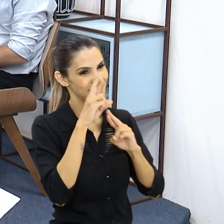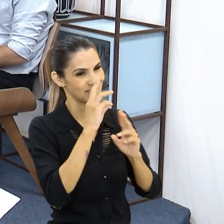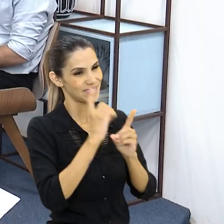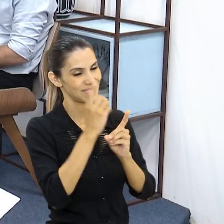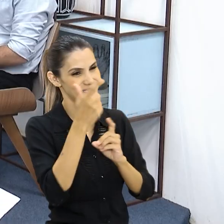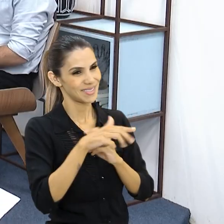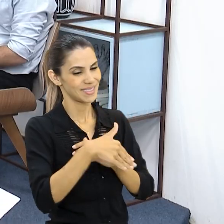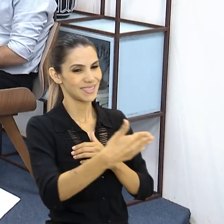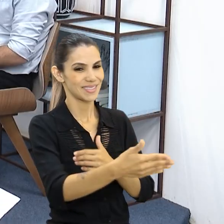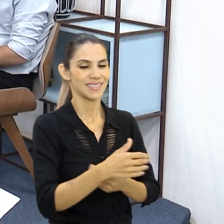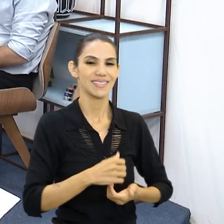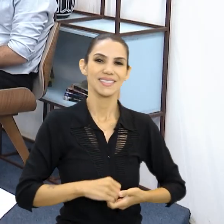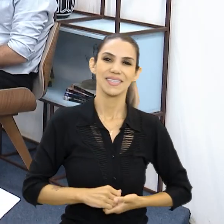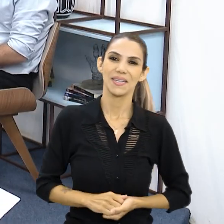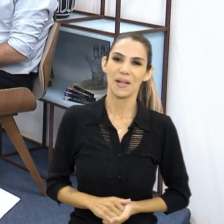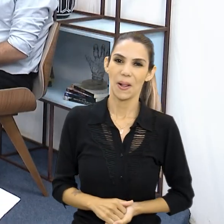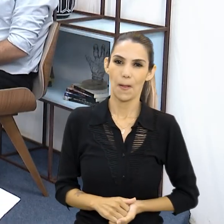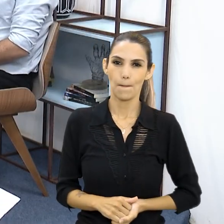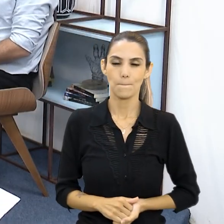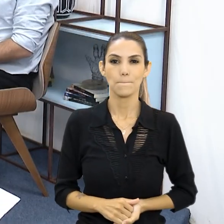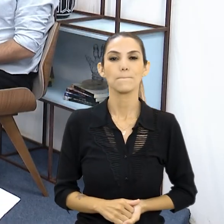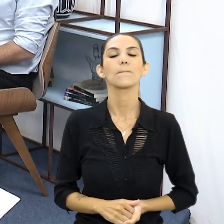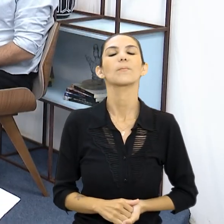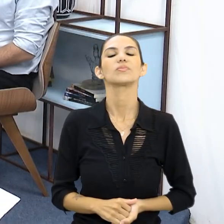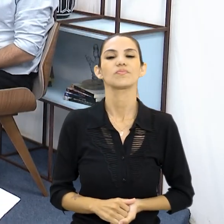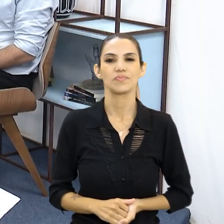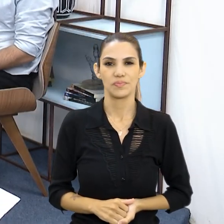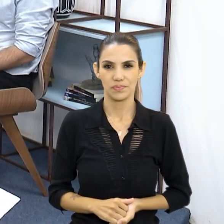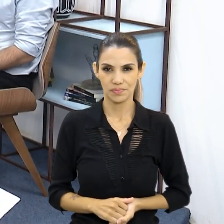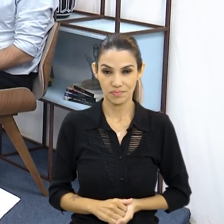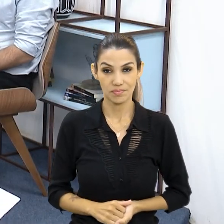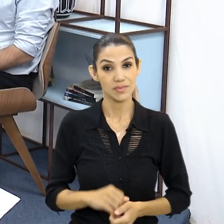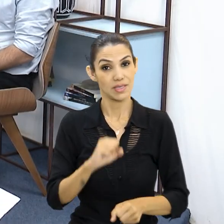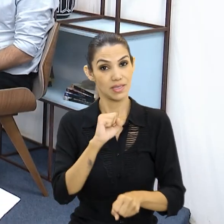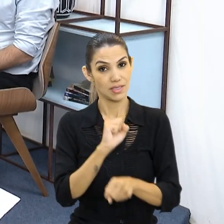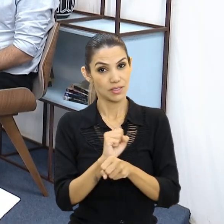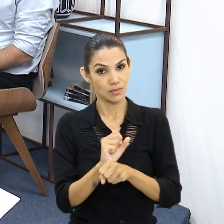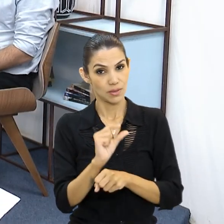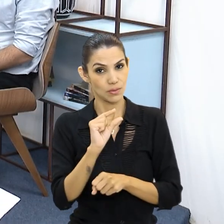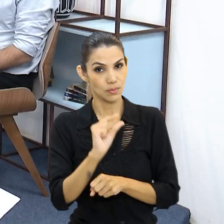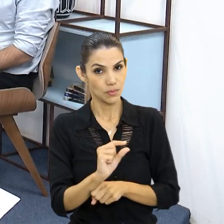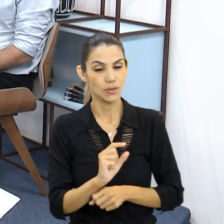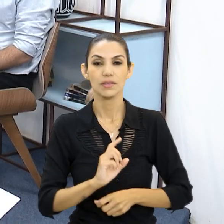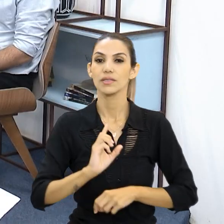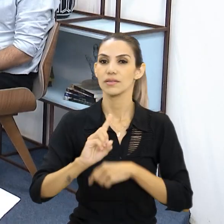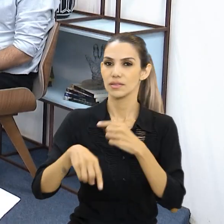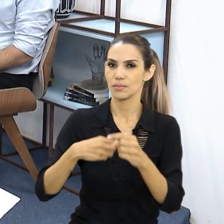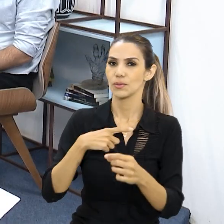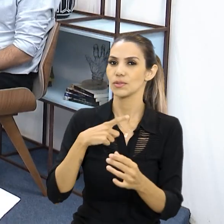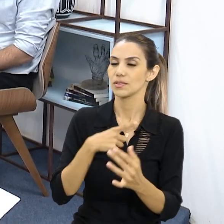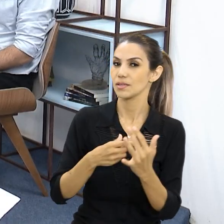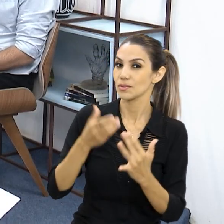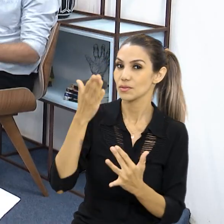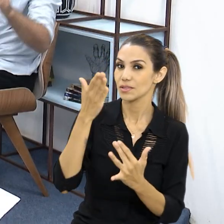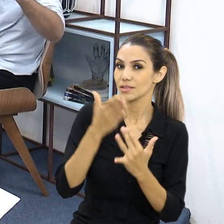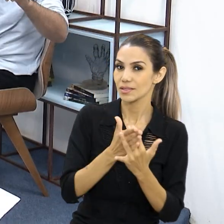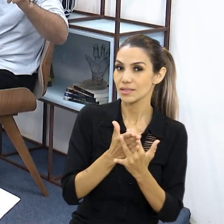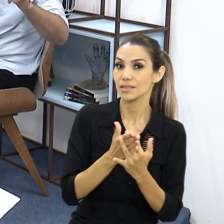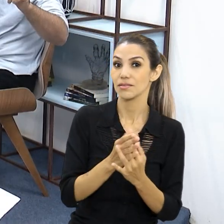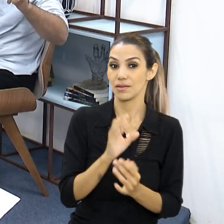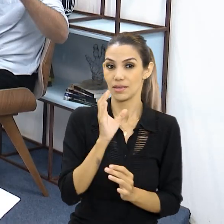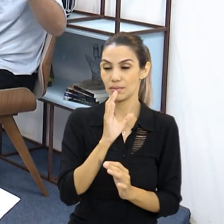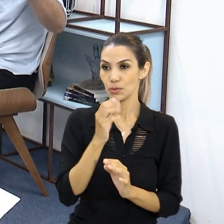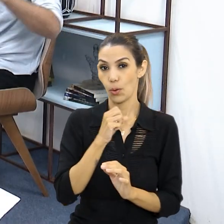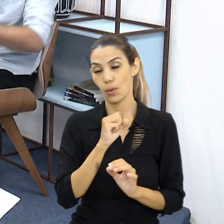Até mais, tchau. Muito bem, pessoal, e não saia daí, porque vamos para um intervalo rapidinho. Ainda está